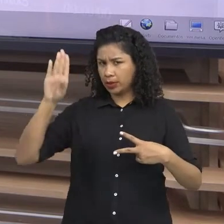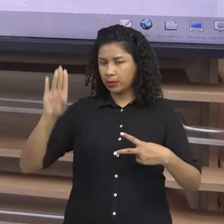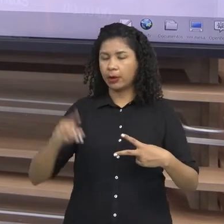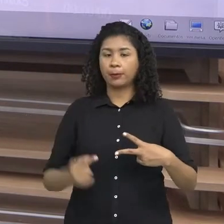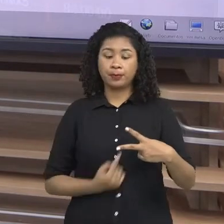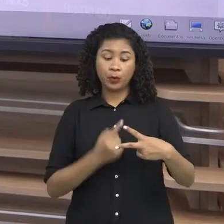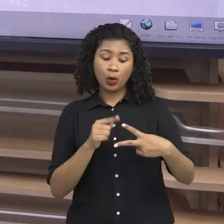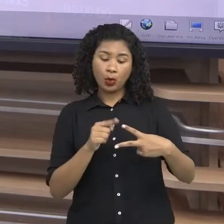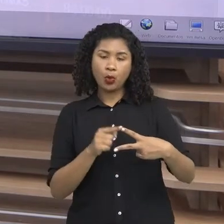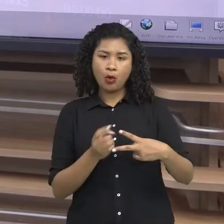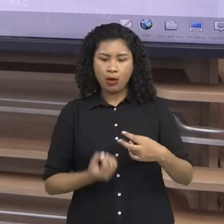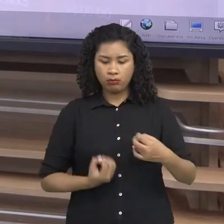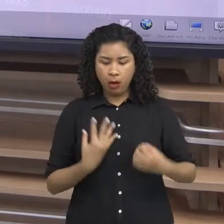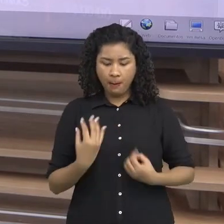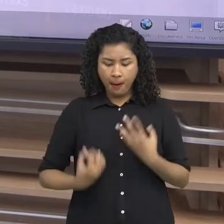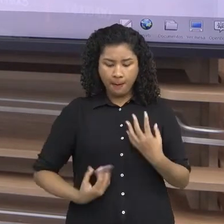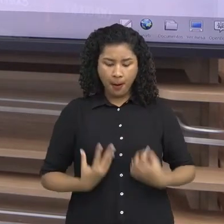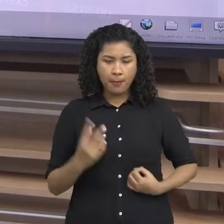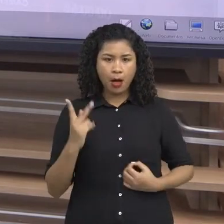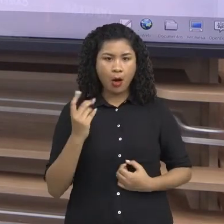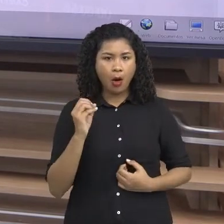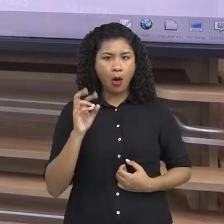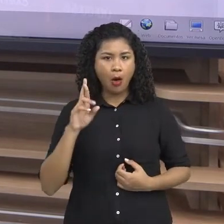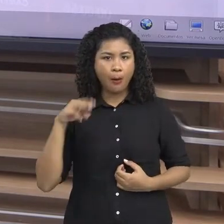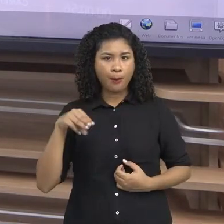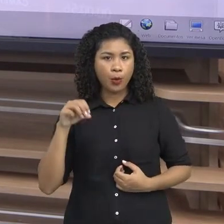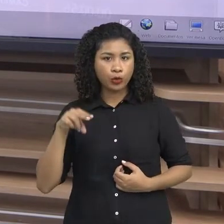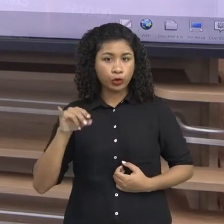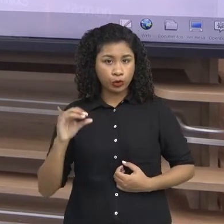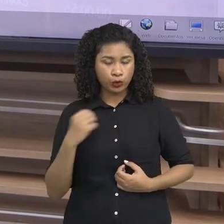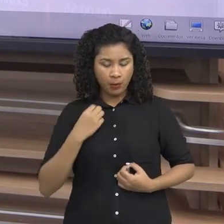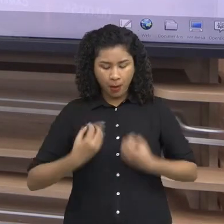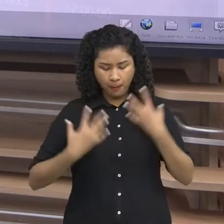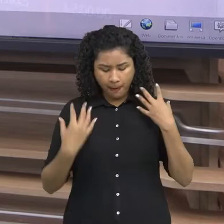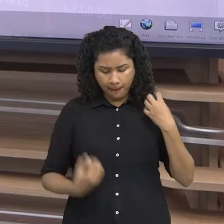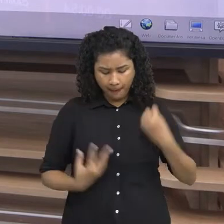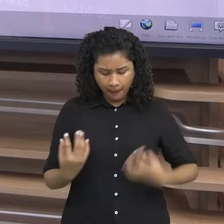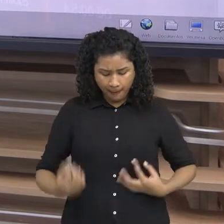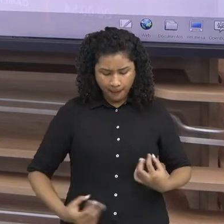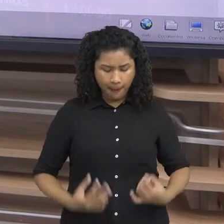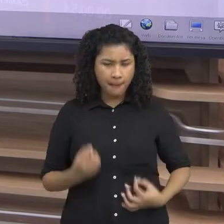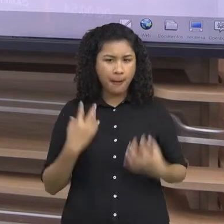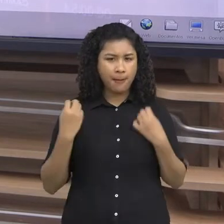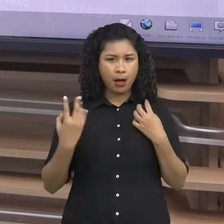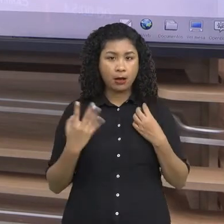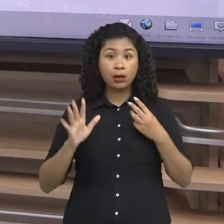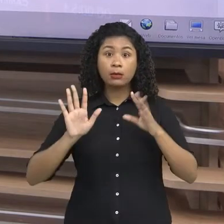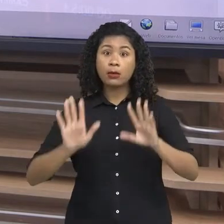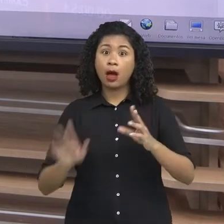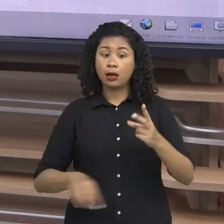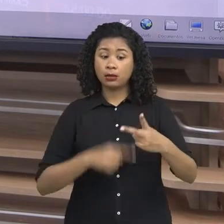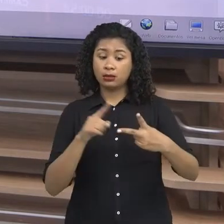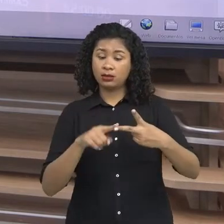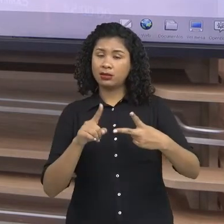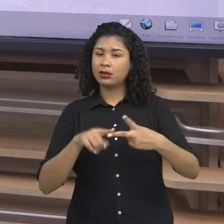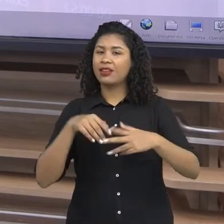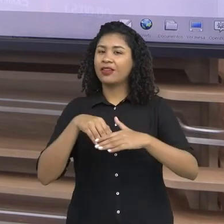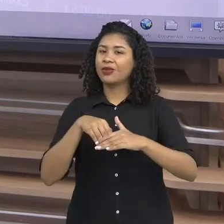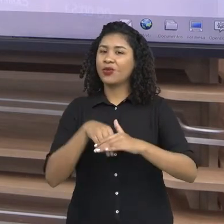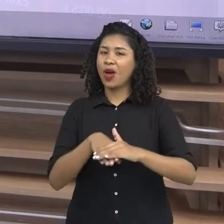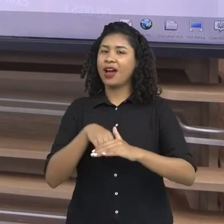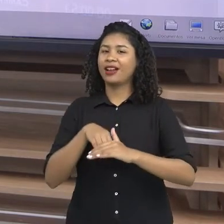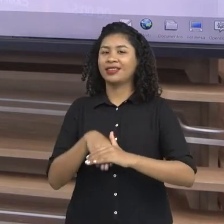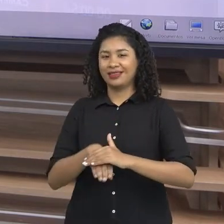vai produzir hormônio, mas nesse caso aí, que a gente está perguntando na neurohipófise, ele vai